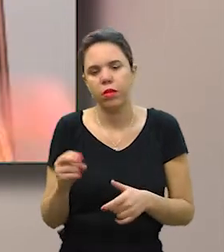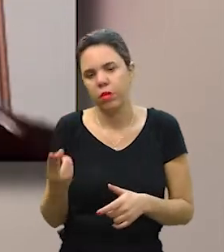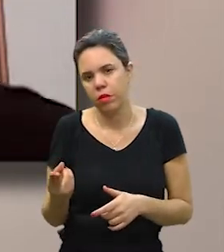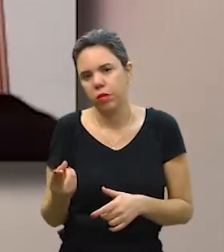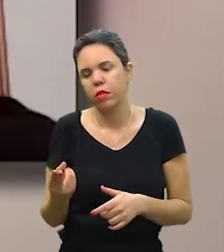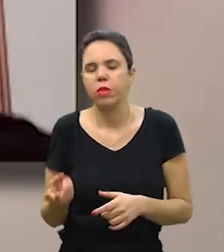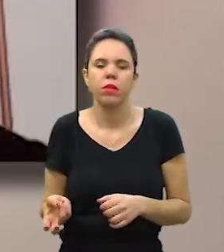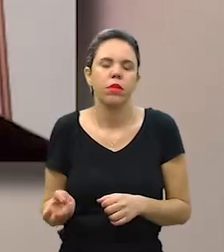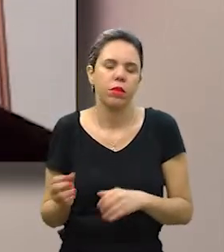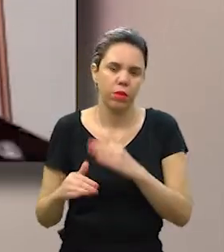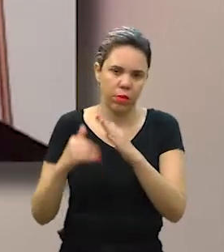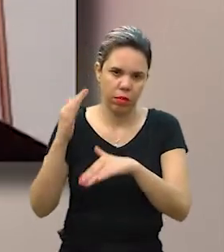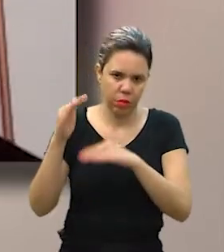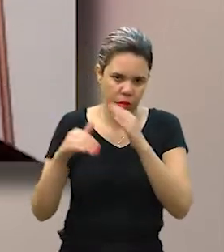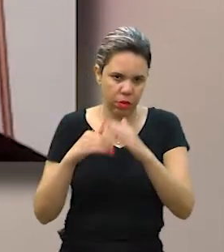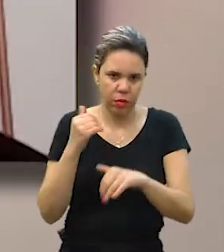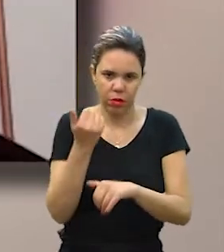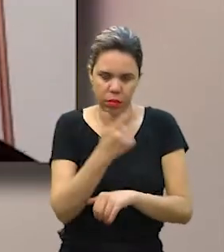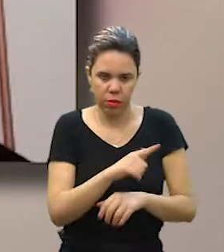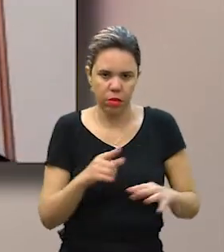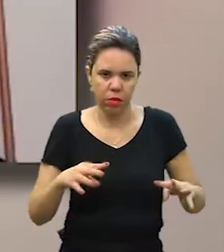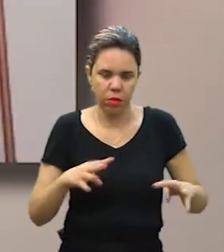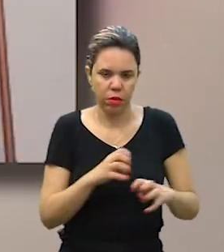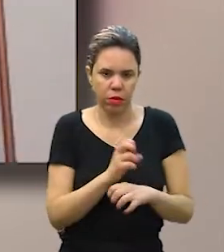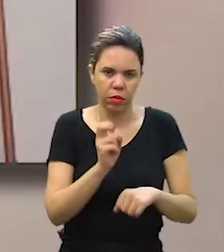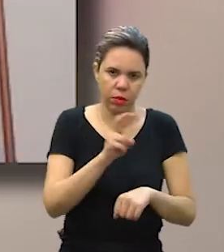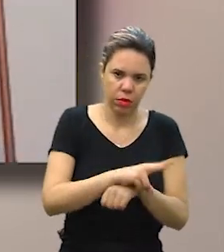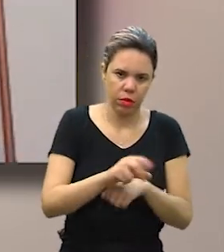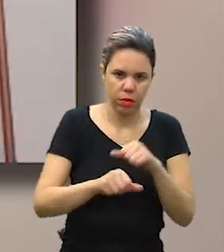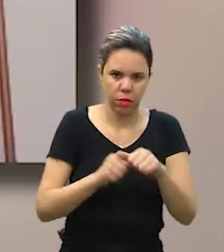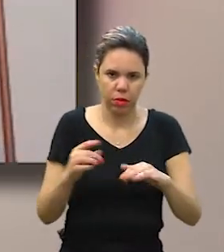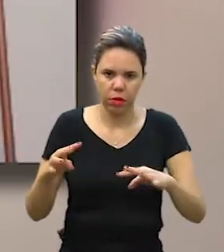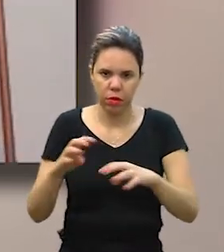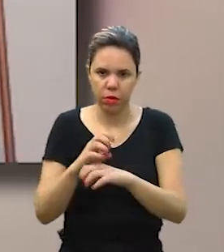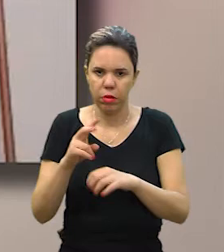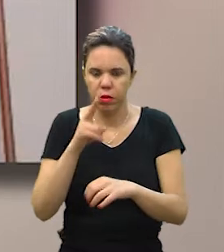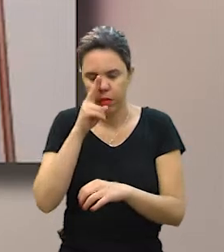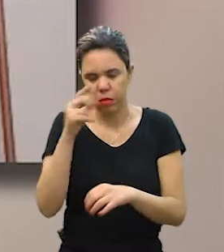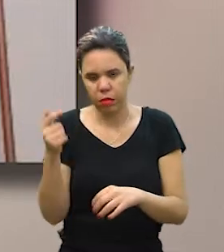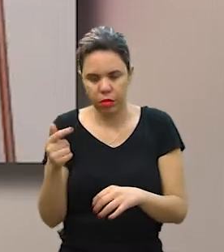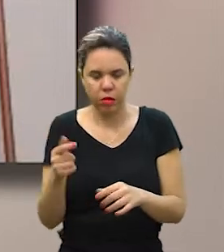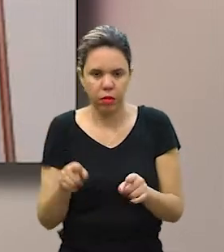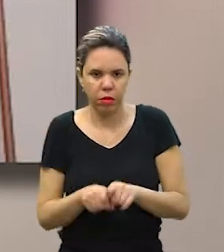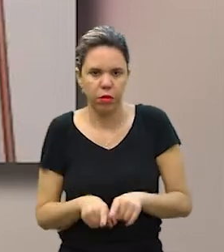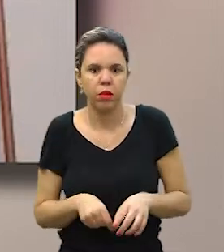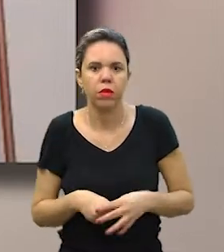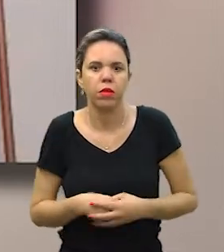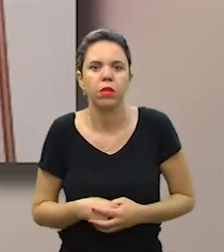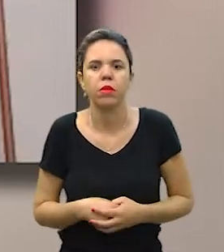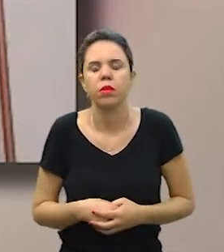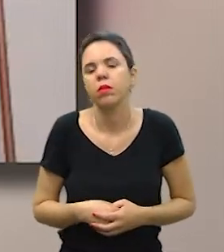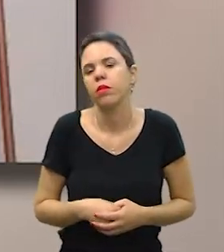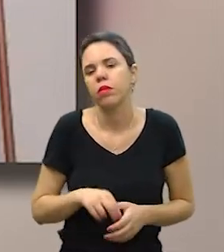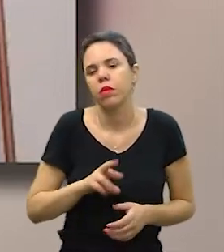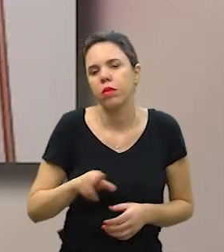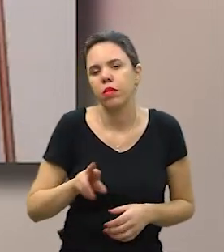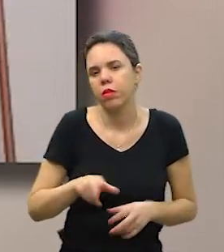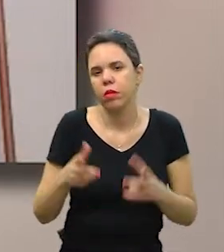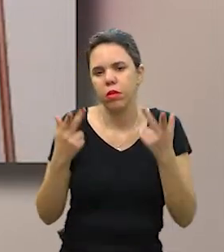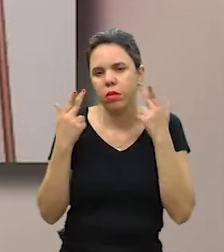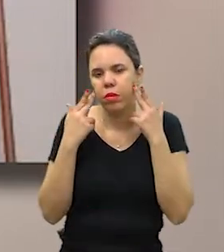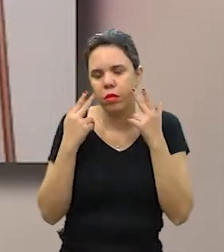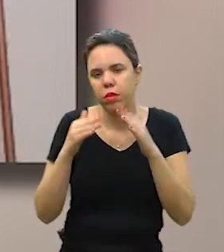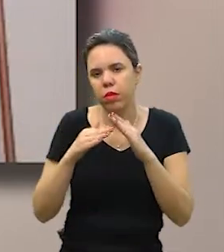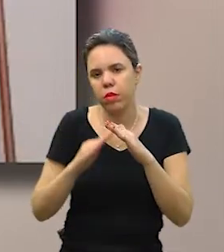da viral evoluir para uma bacteriana, que a gente chama de uma infecção secundária, tá? Mas não é comum.